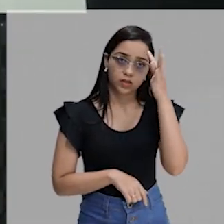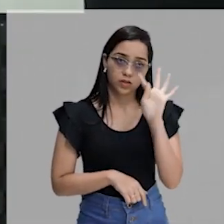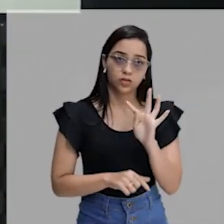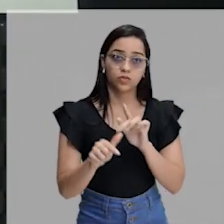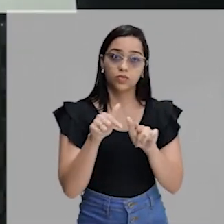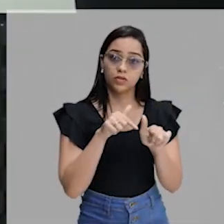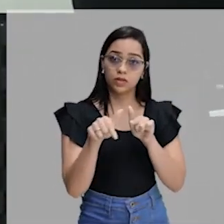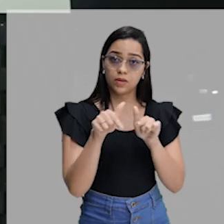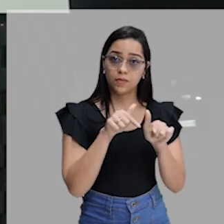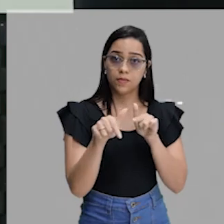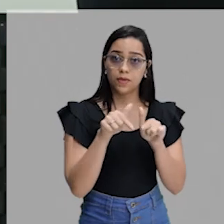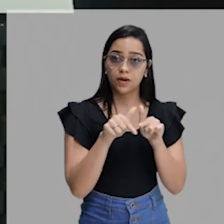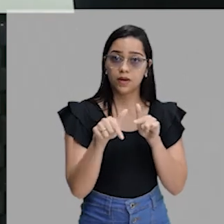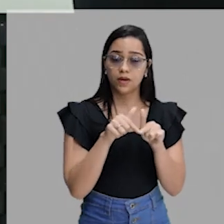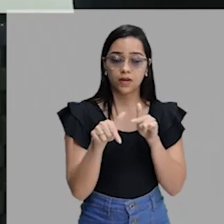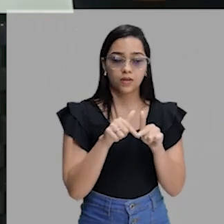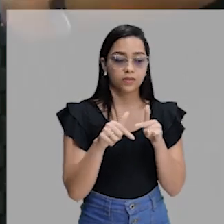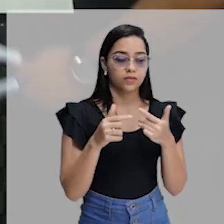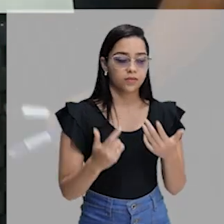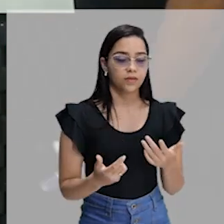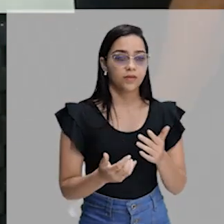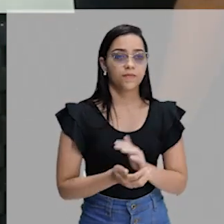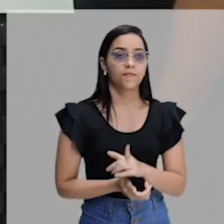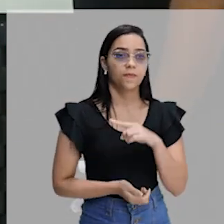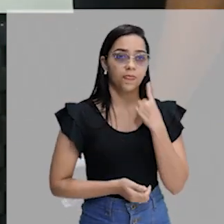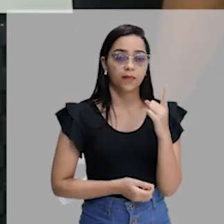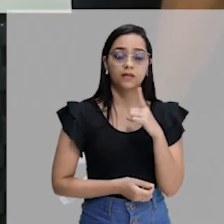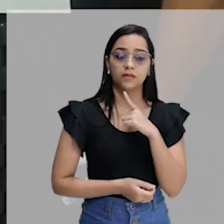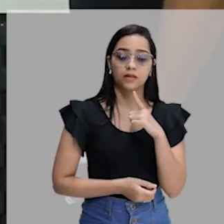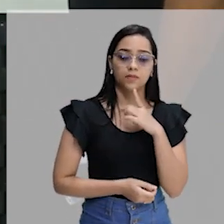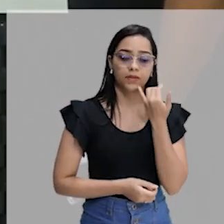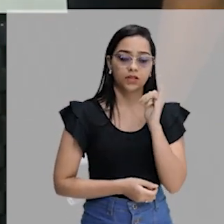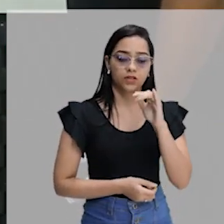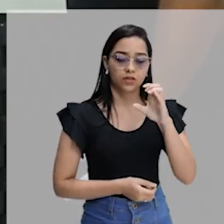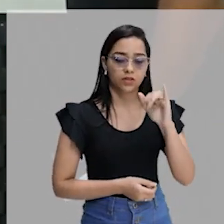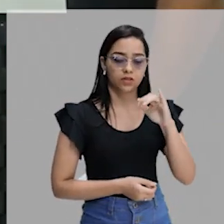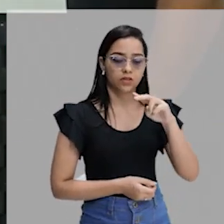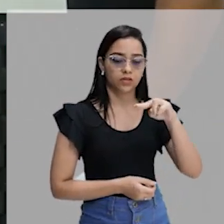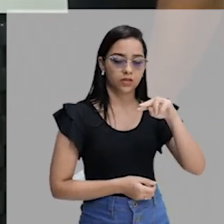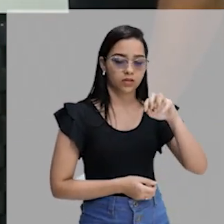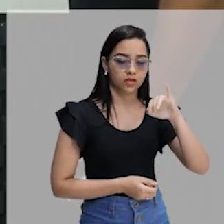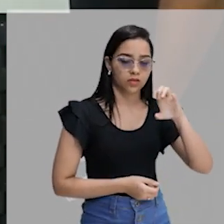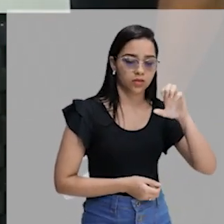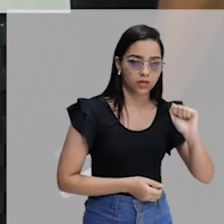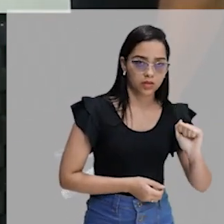do trabalho, né? Então, nós temos energia cinética